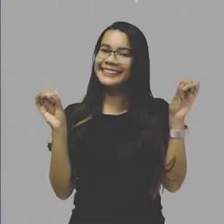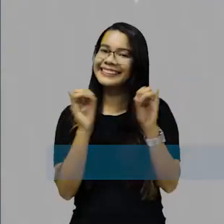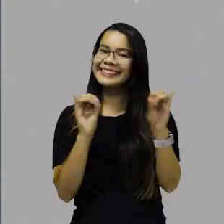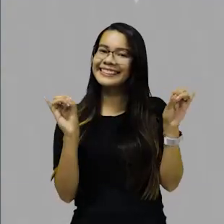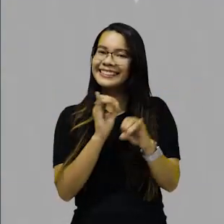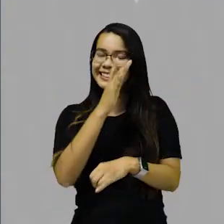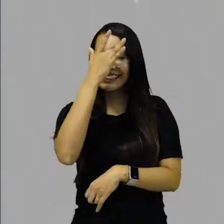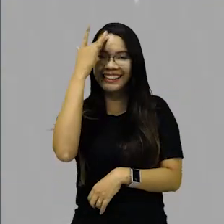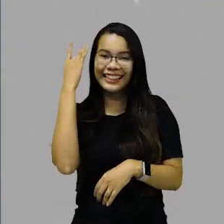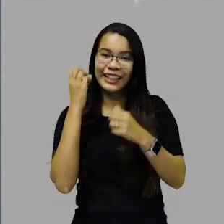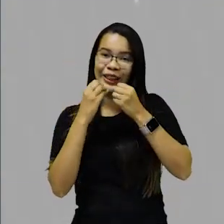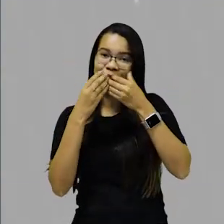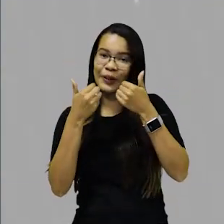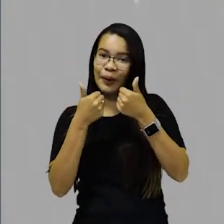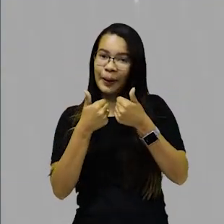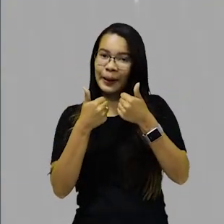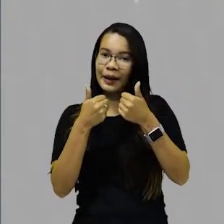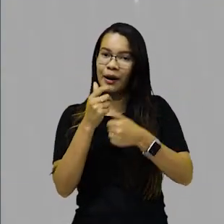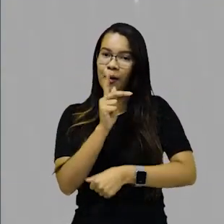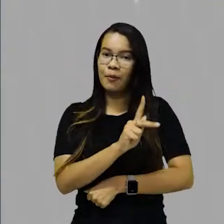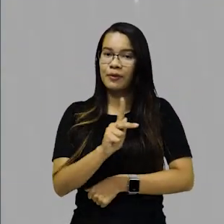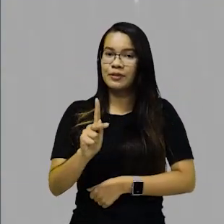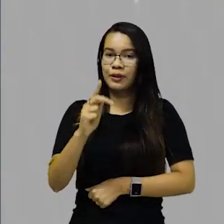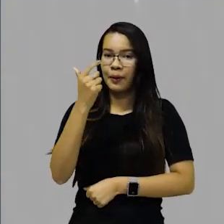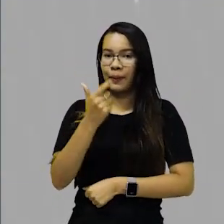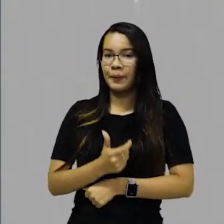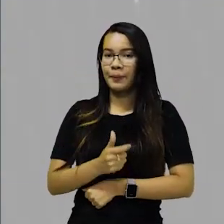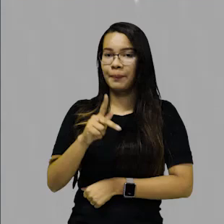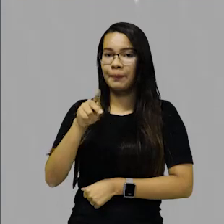E aí, pessoal, tudo bem? Professor Paulo Gereba de História.